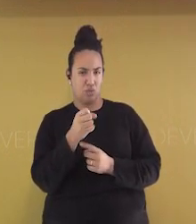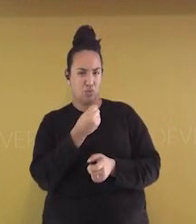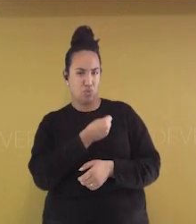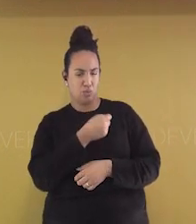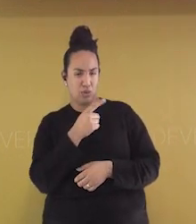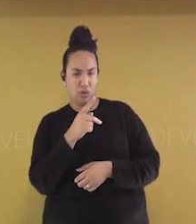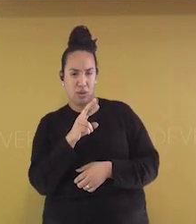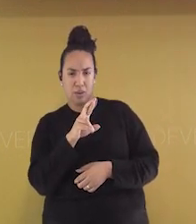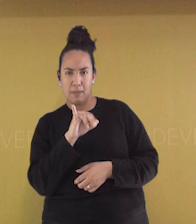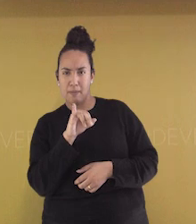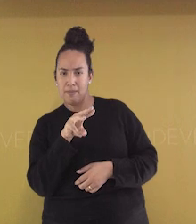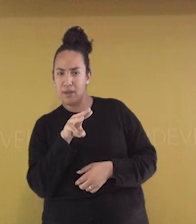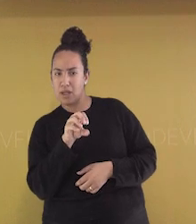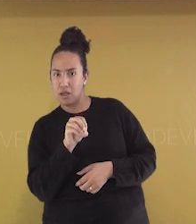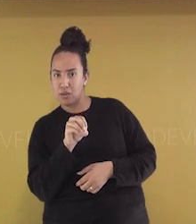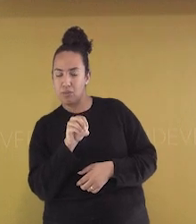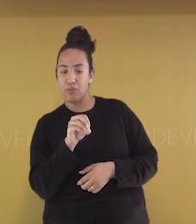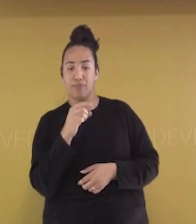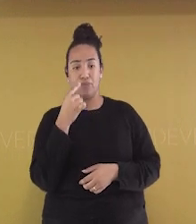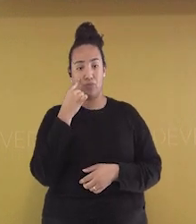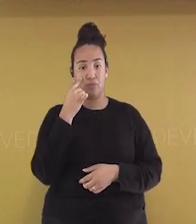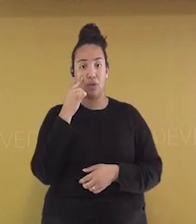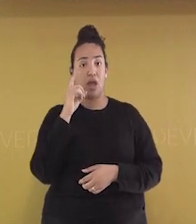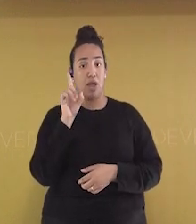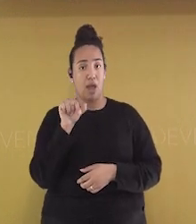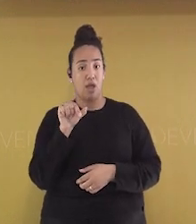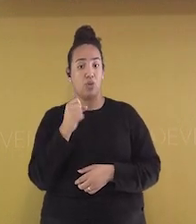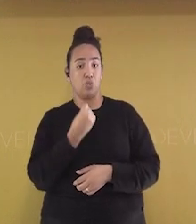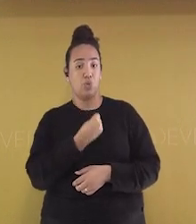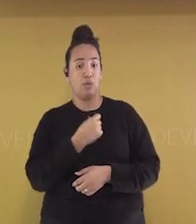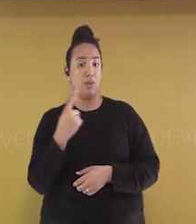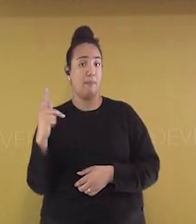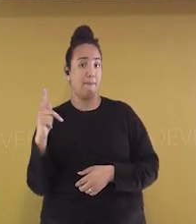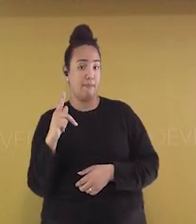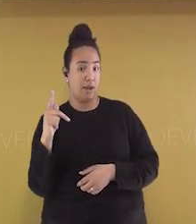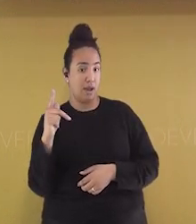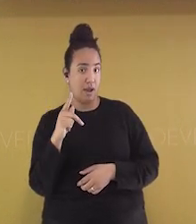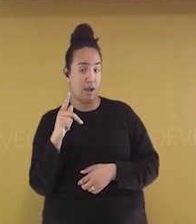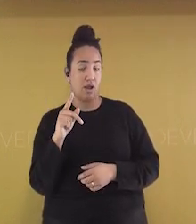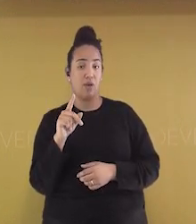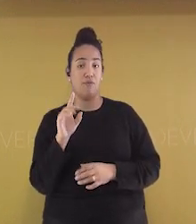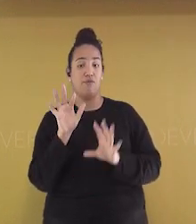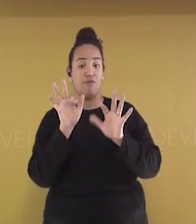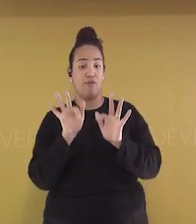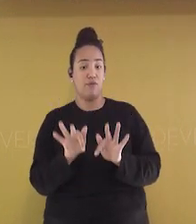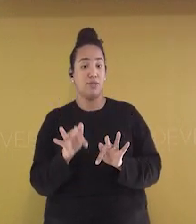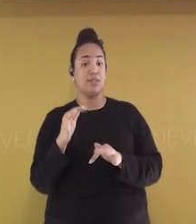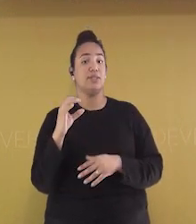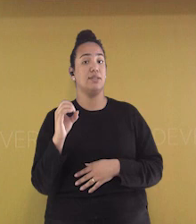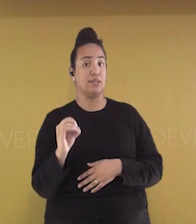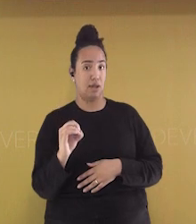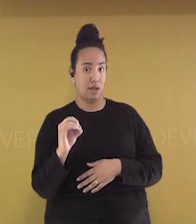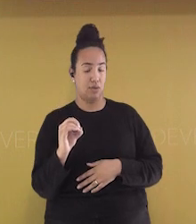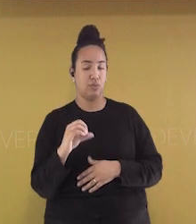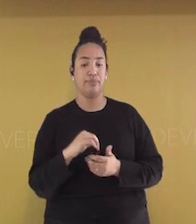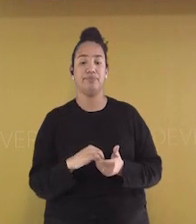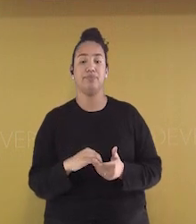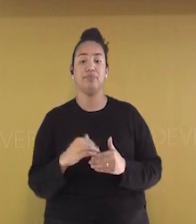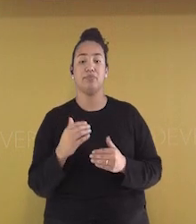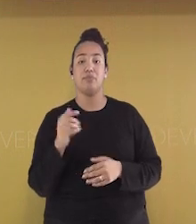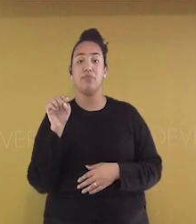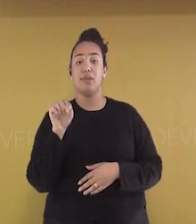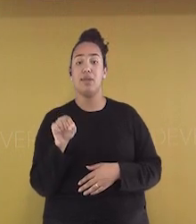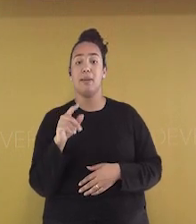O 10 é um número par terminado em 0. E sabemos que todo número par é